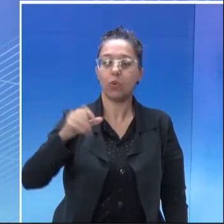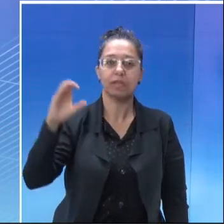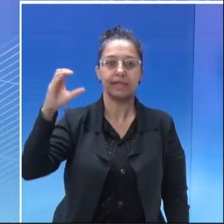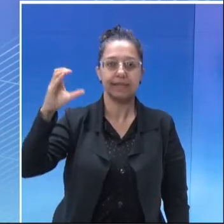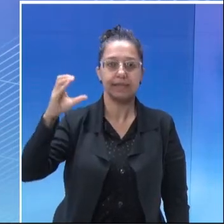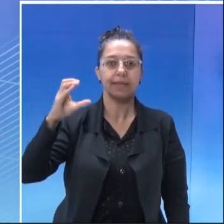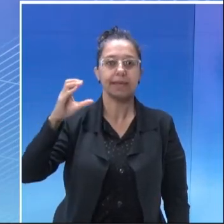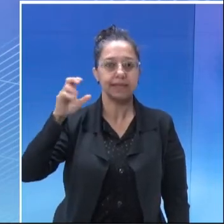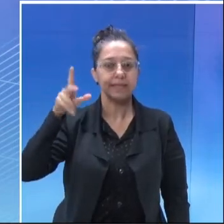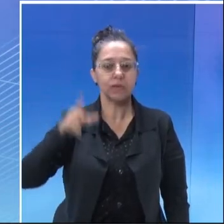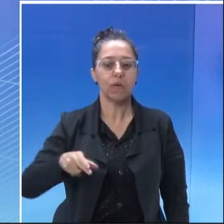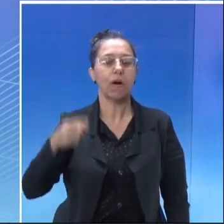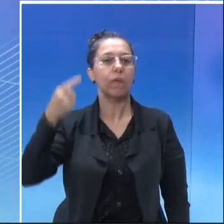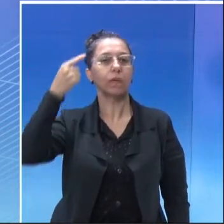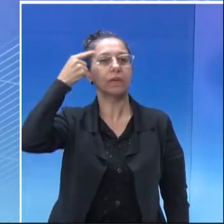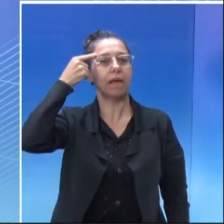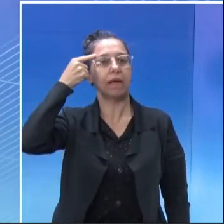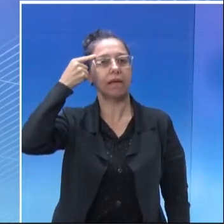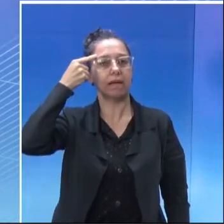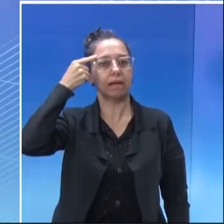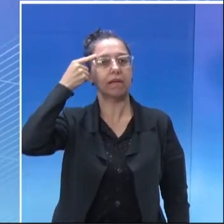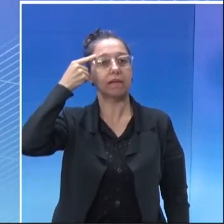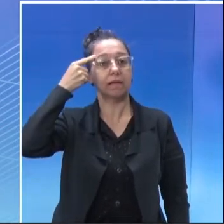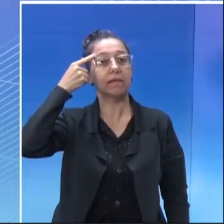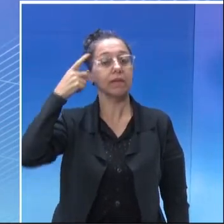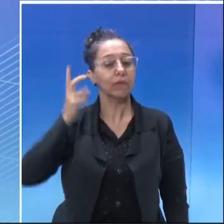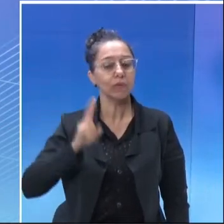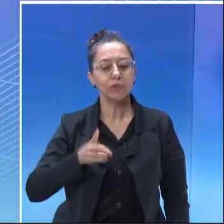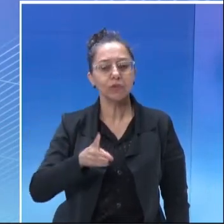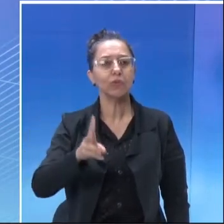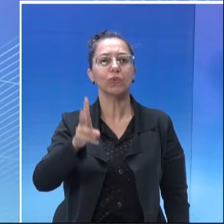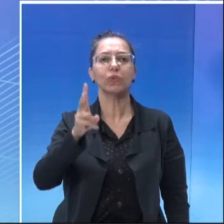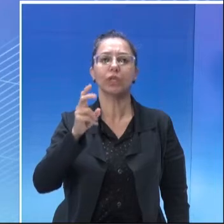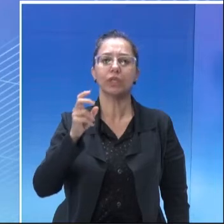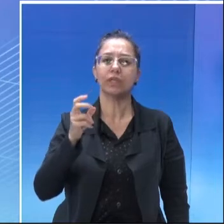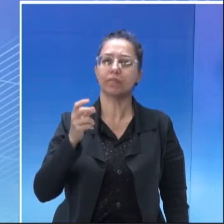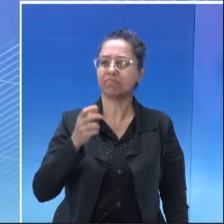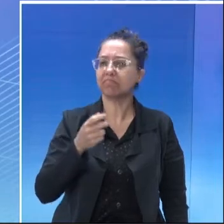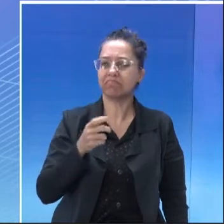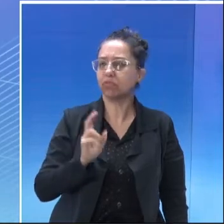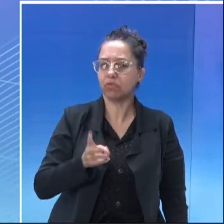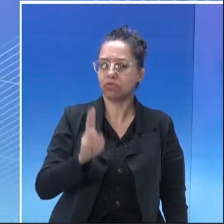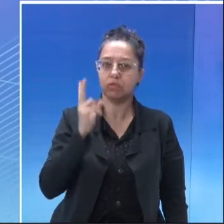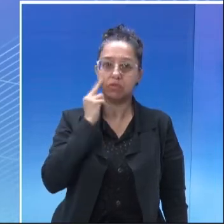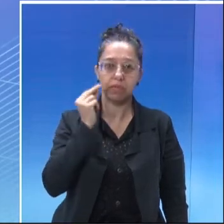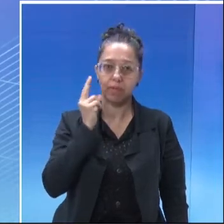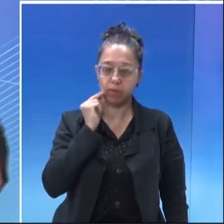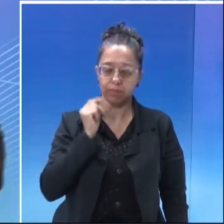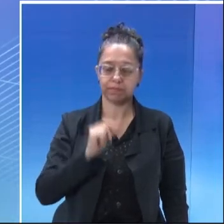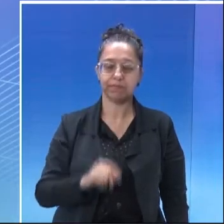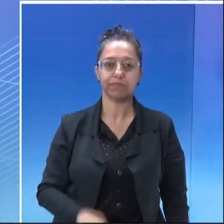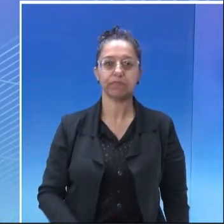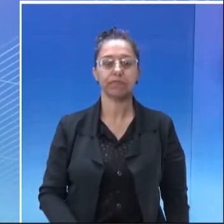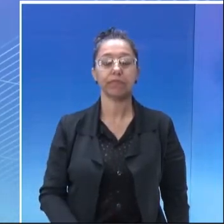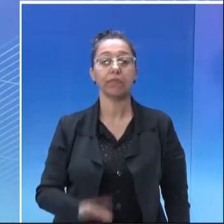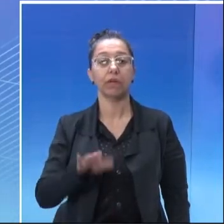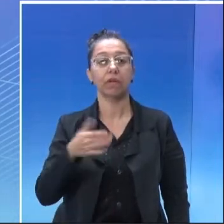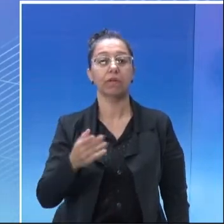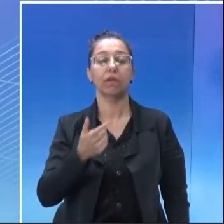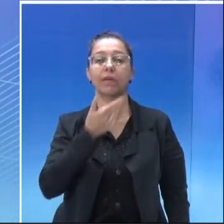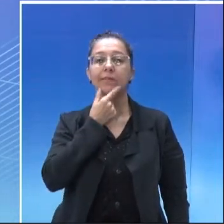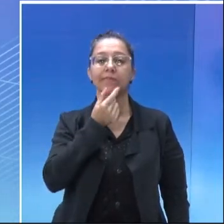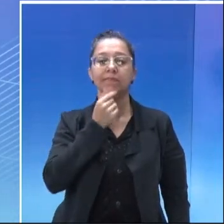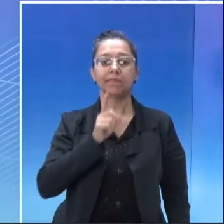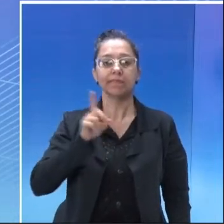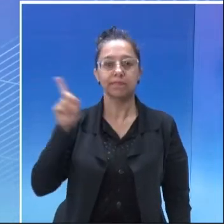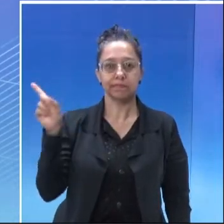isso. Todas as ciências têm essa ideia e continuam trabalhando através da dúvida metódica. E o Descartes também,